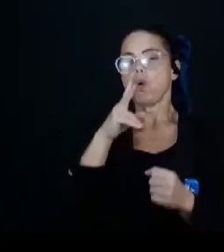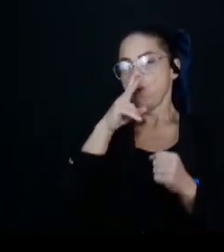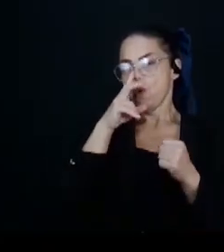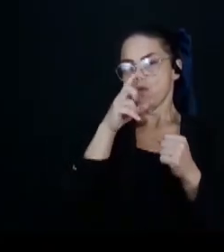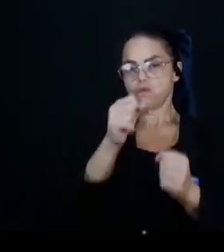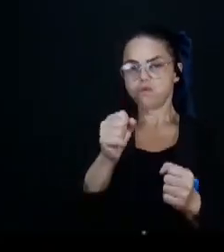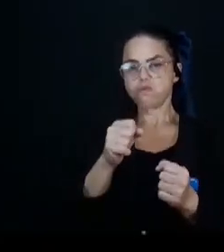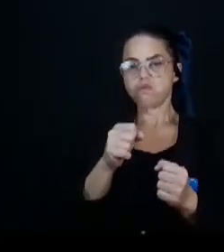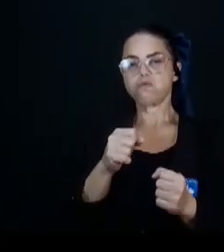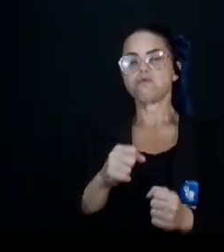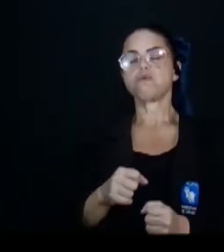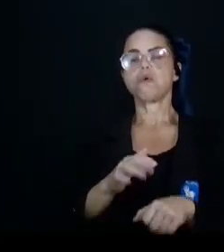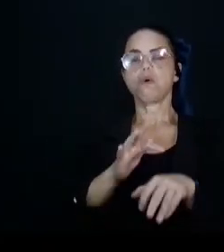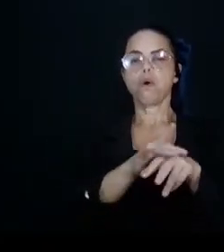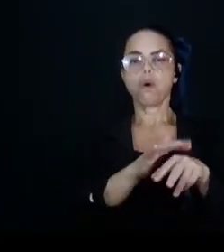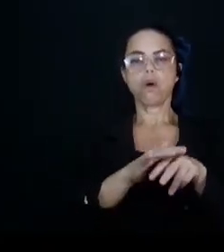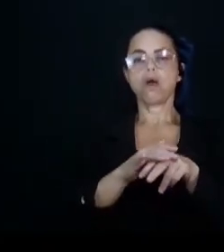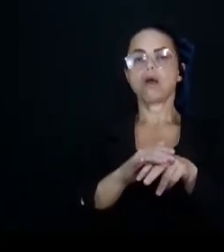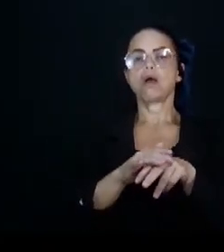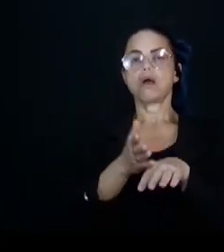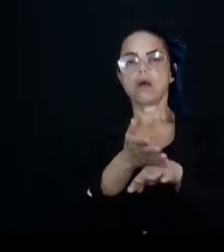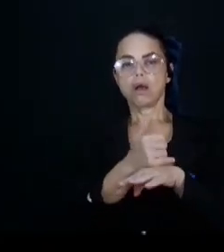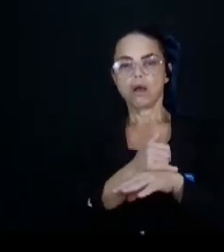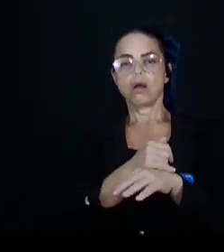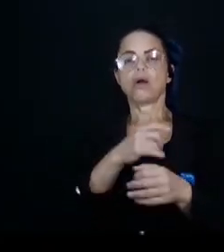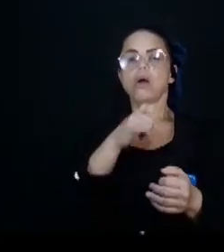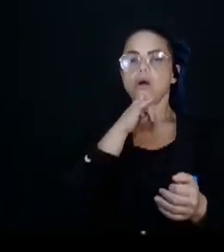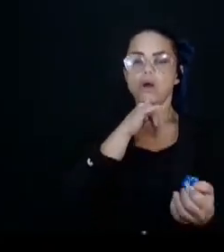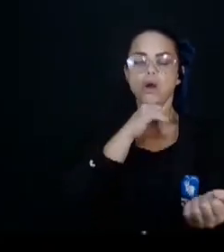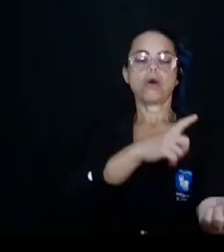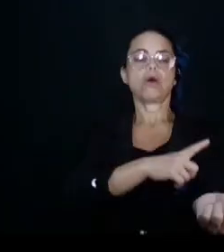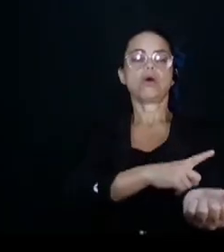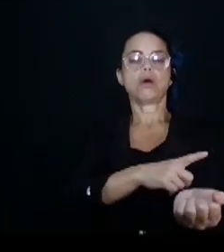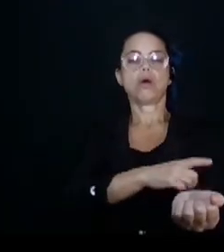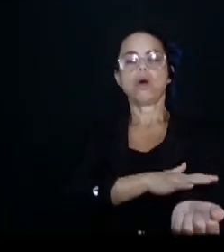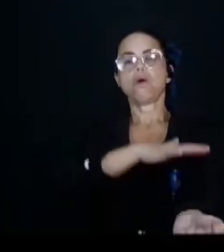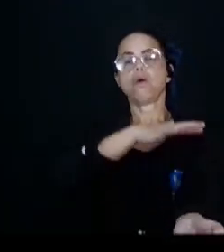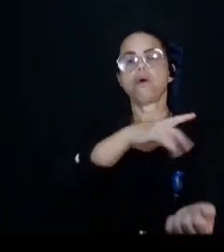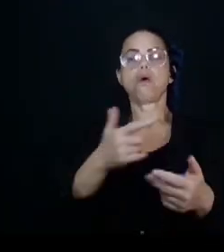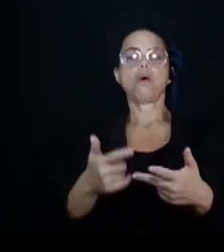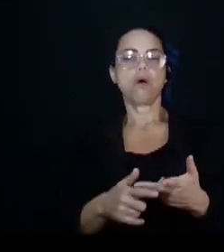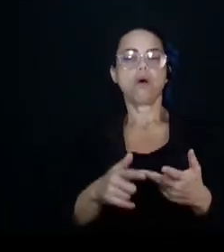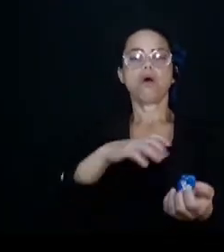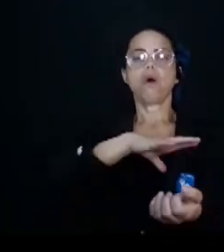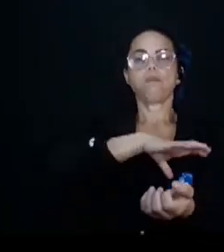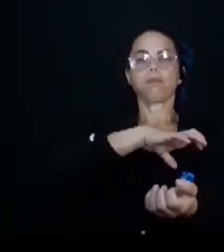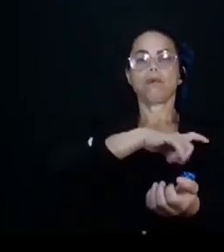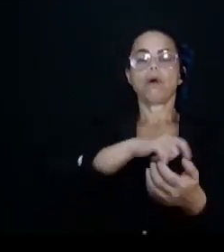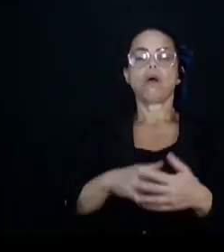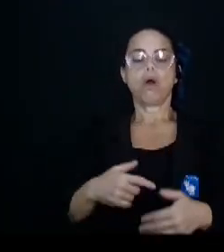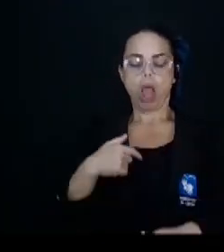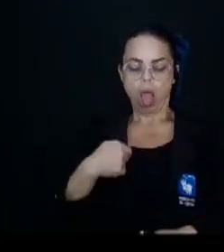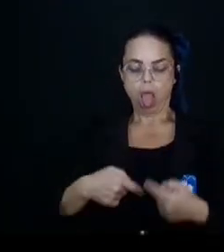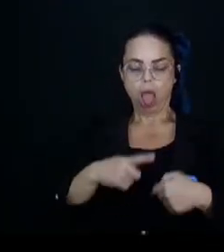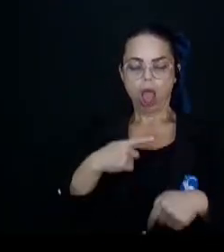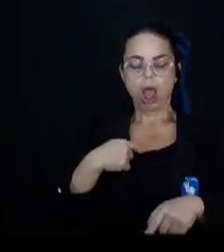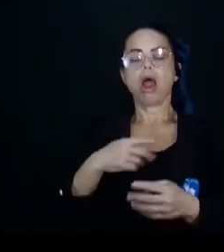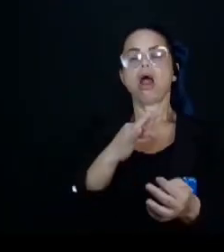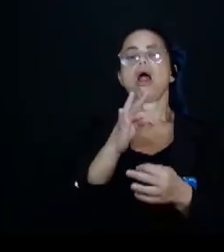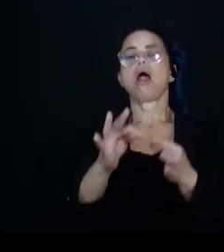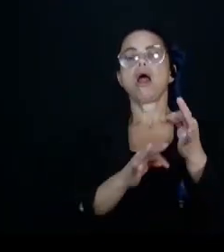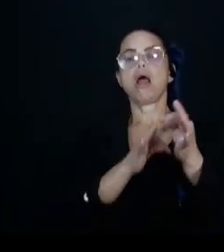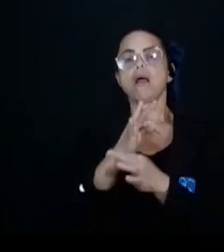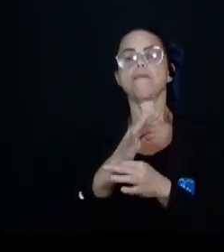doenças prévias, do que, né, alguns tipos de comprometimento aí de órgãos, então faz um tratamento com intensidade um